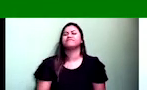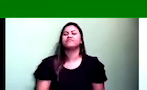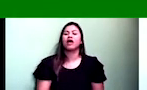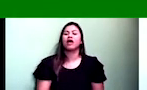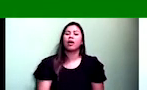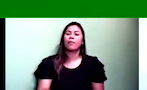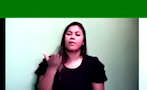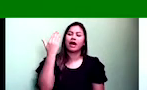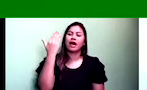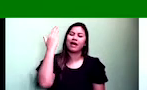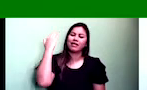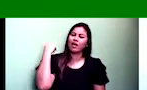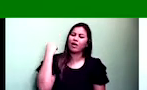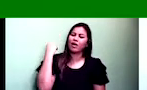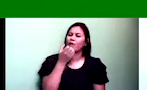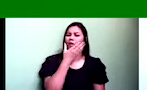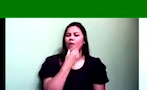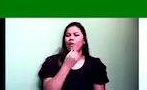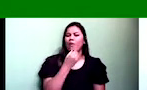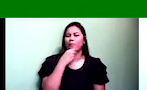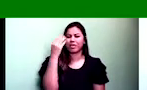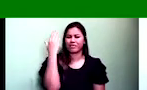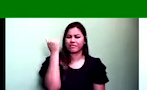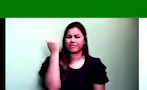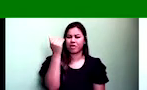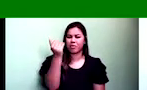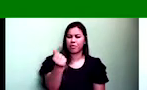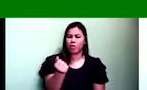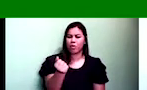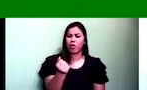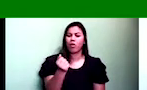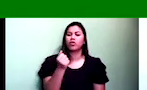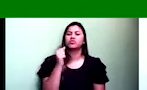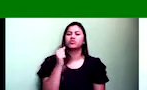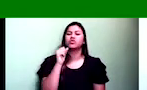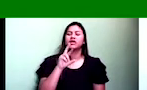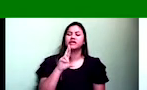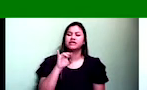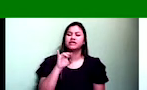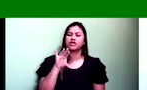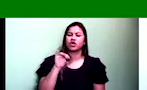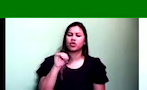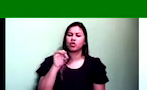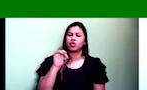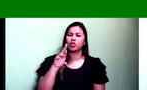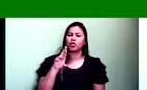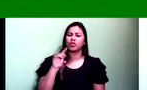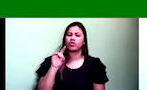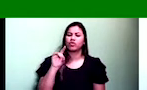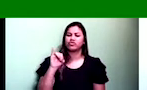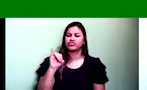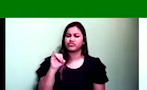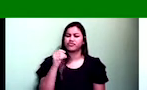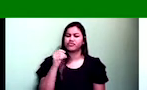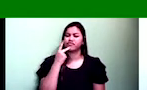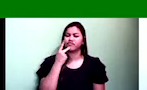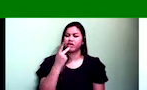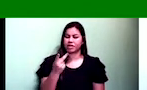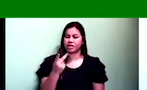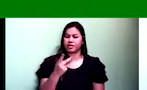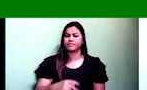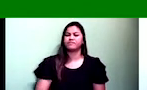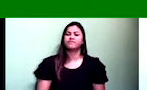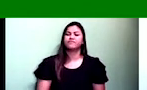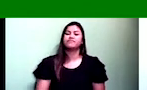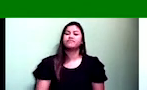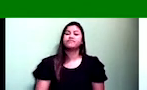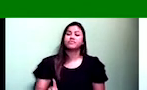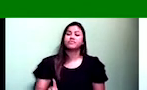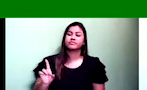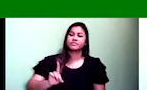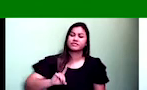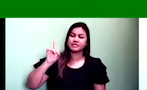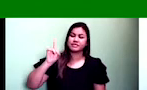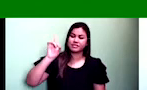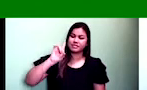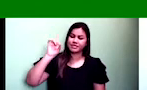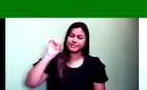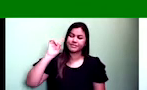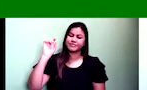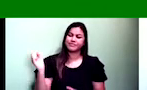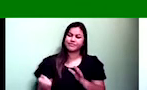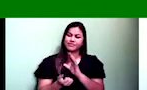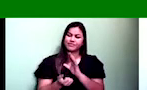tem uma frase muito famosa no meio médico, que é: e Deus criou o céu, a terra e as doenças